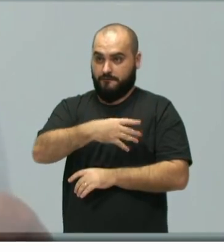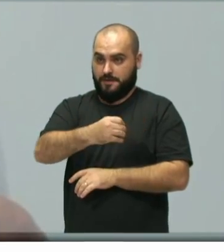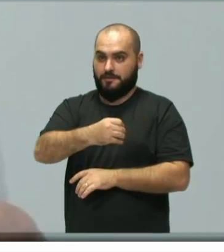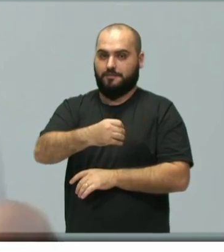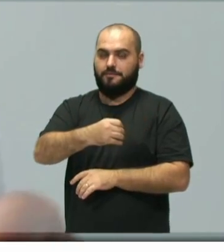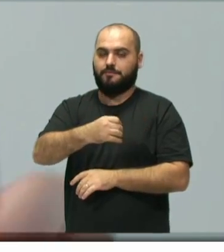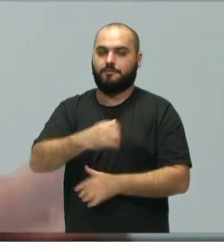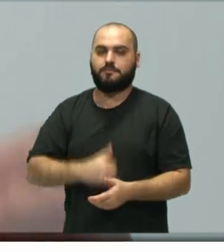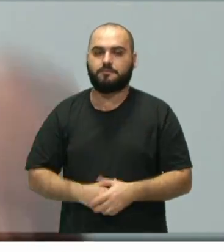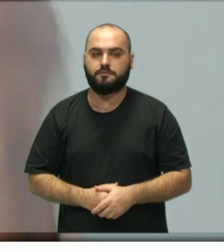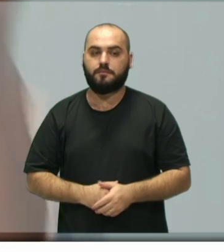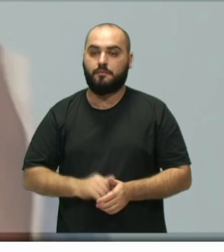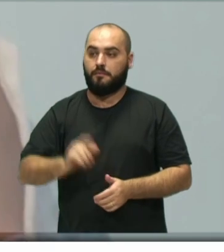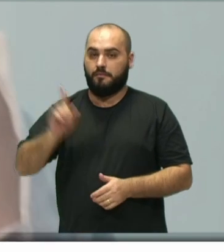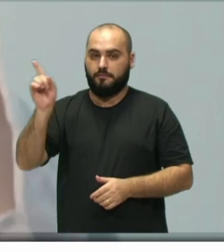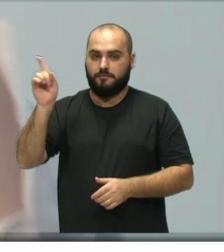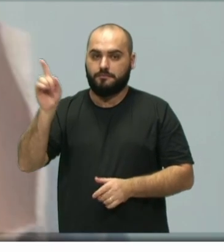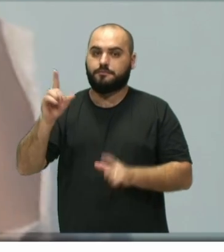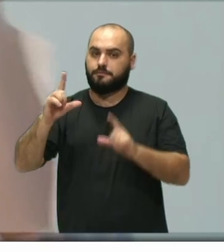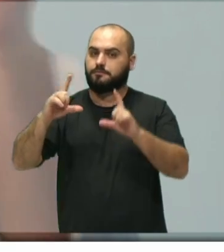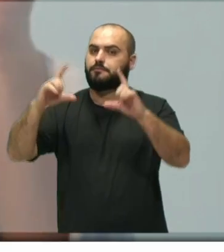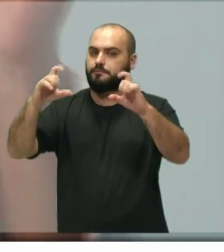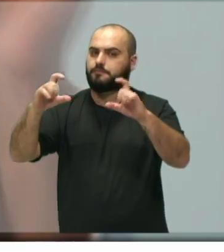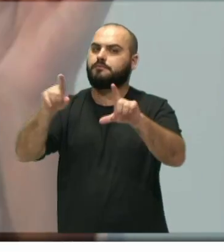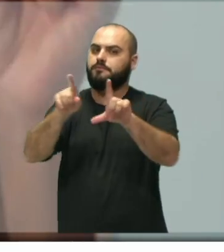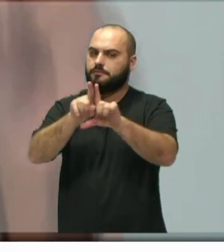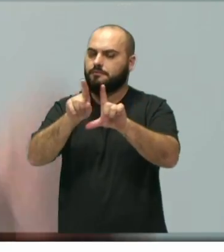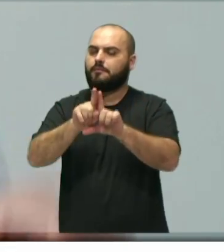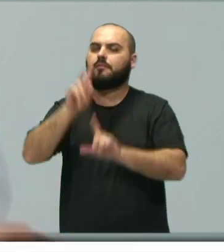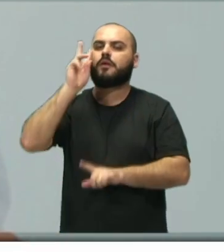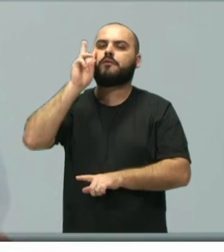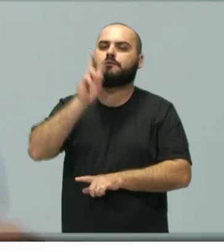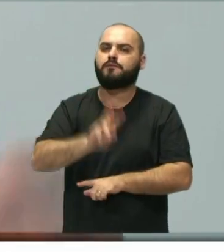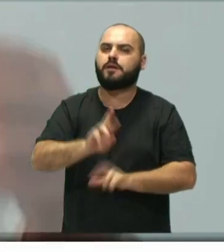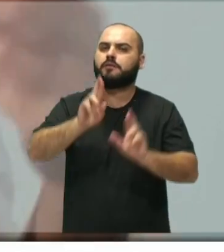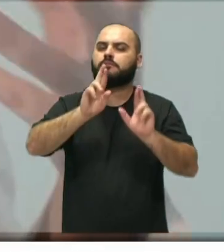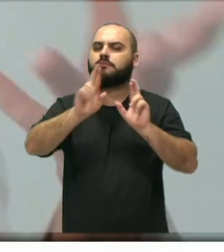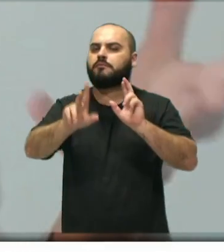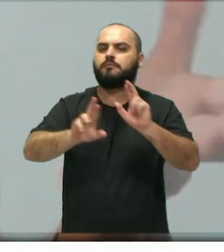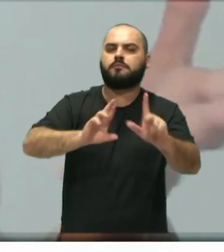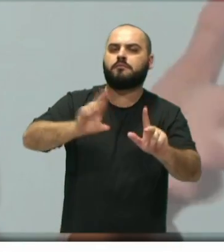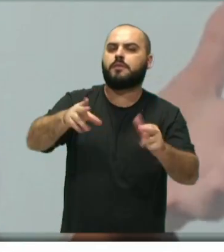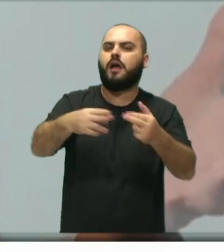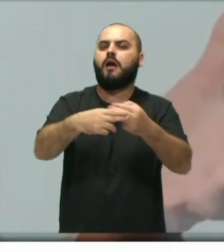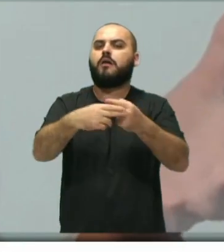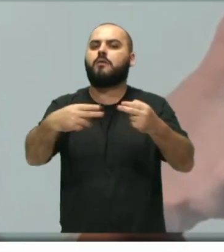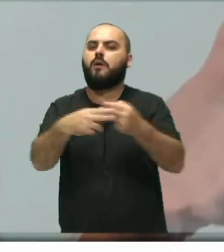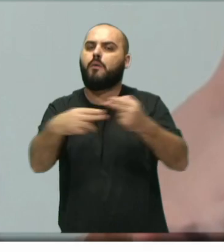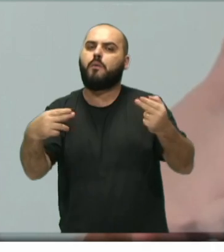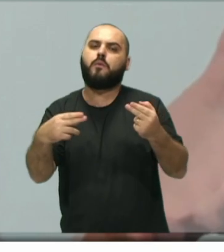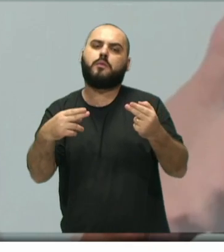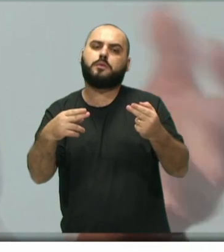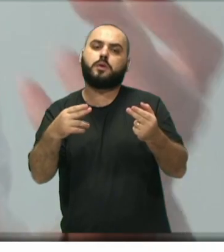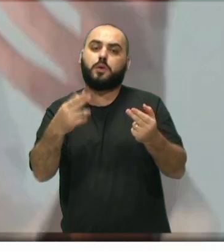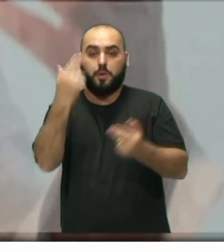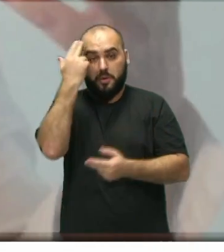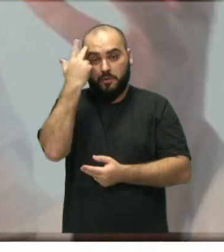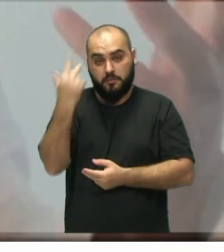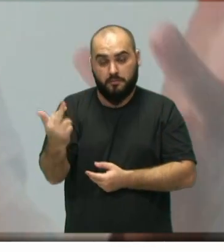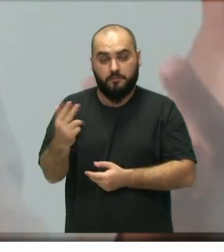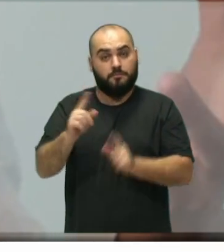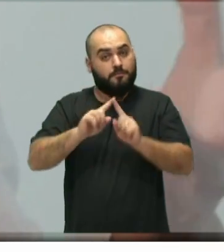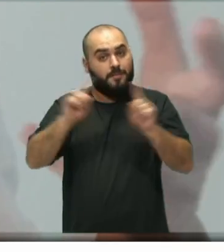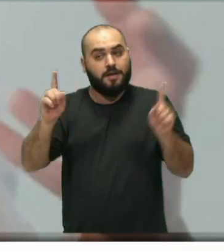E nessas fotos também tem esse olhar assim bem peculiar sobre coisas aparentemente comuns, mas uma